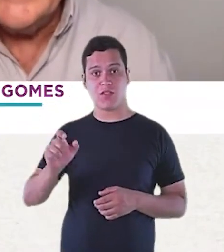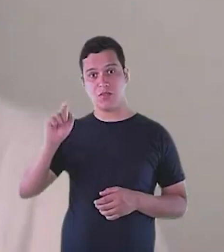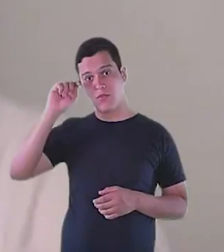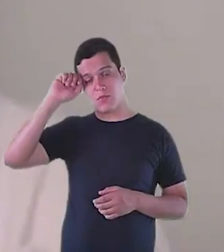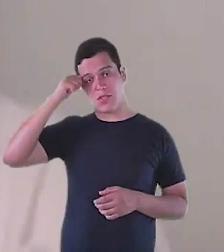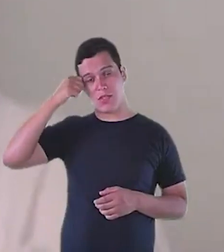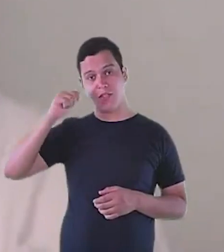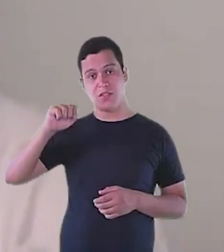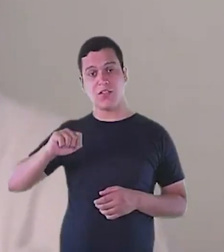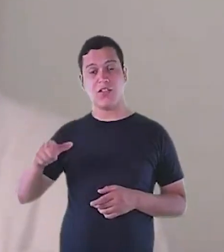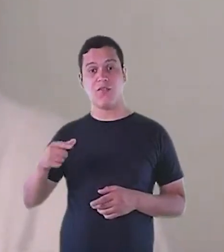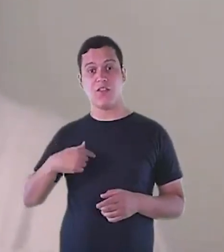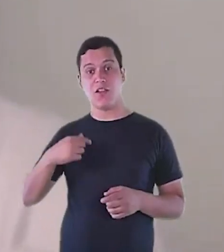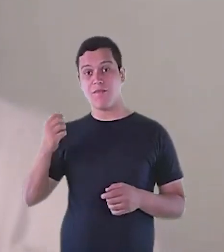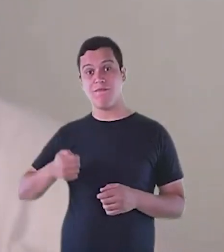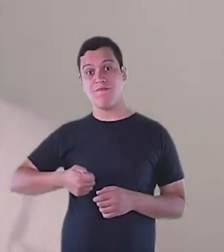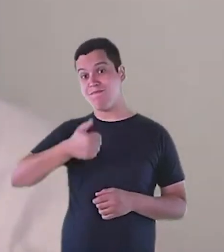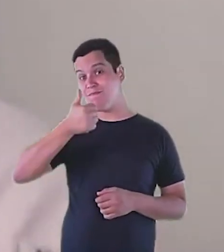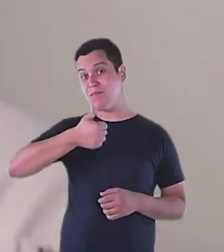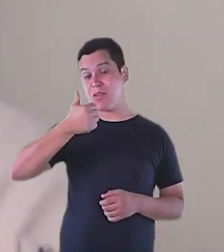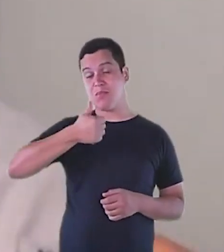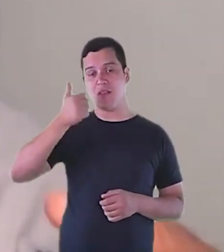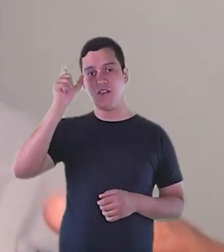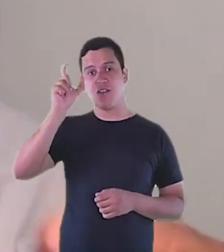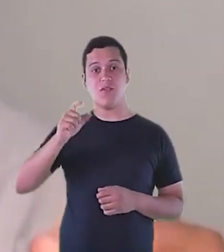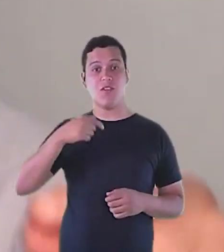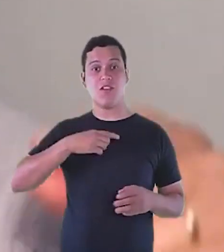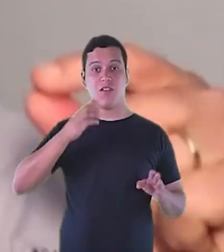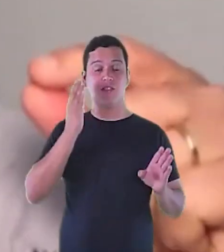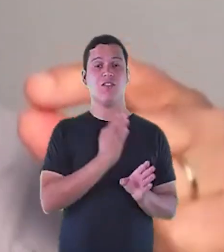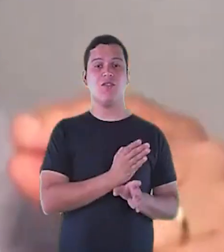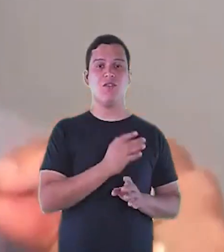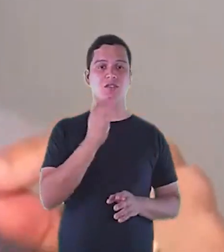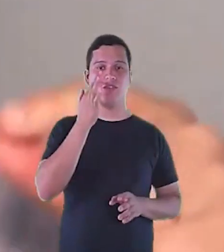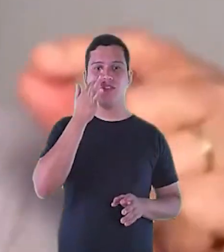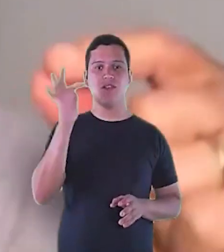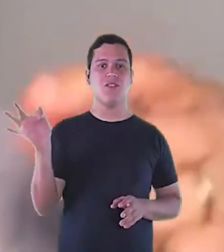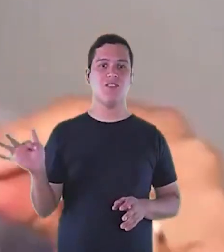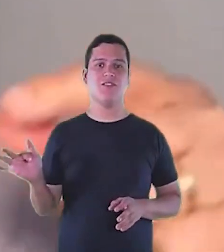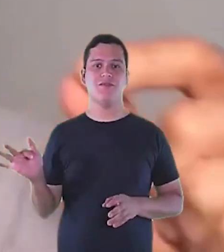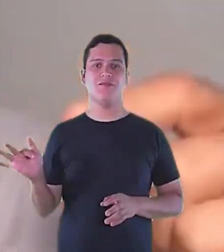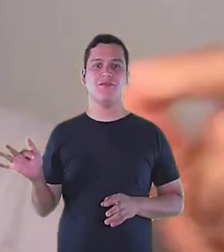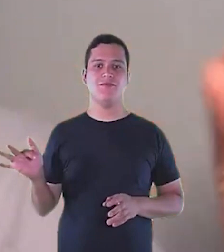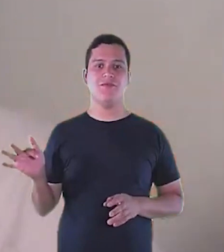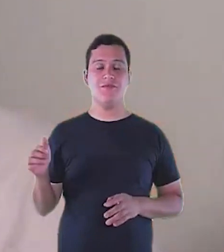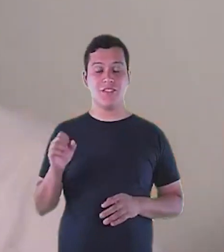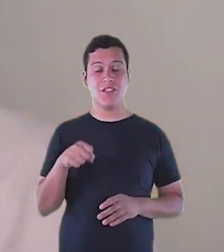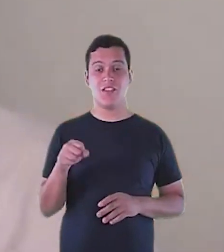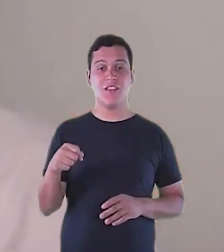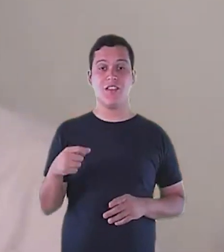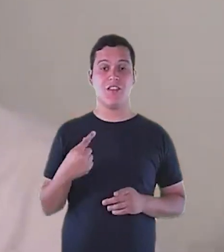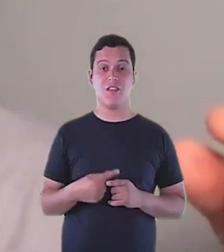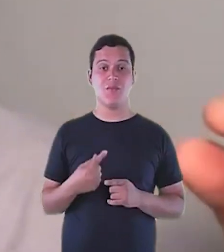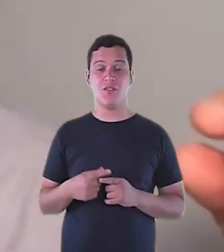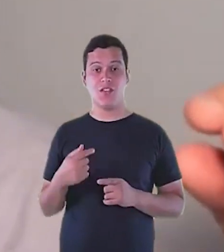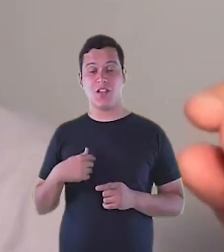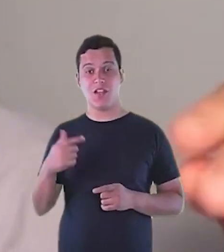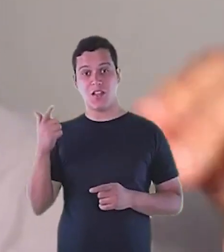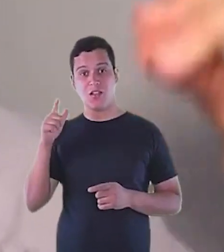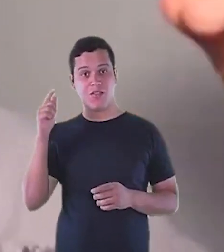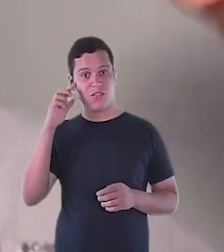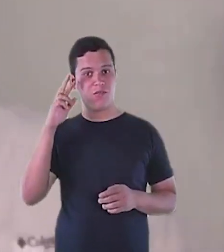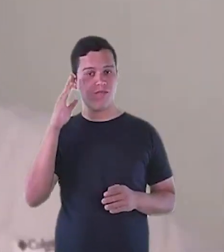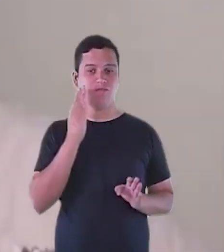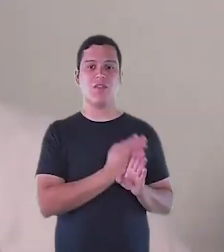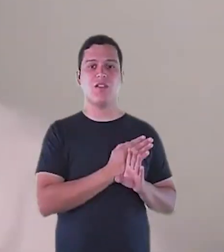Gerais. E isso não é por acaso, porque o tráfico negreiro valorizava, precificava os cativos de acordo